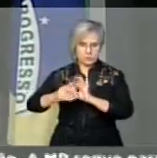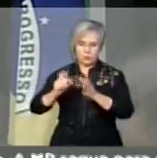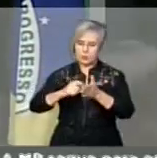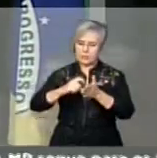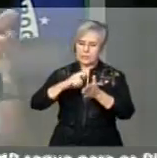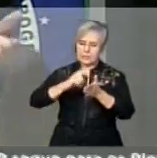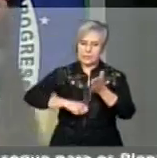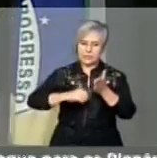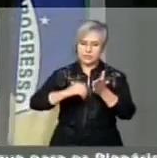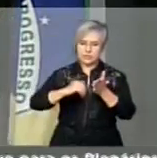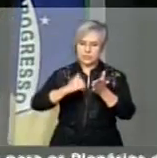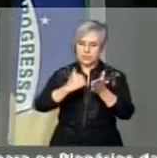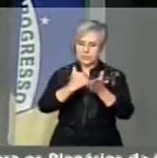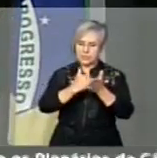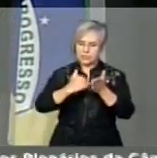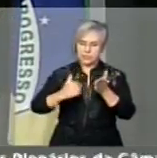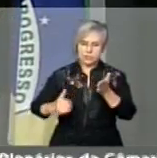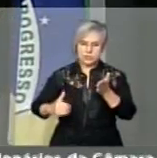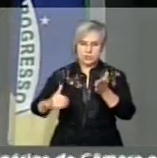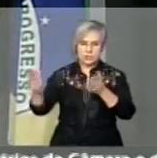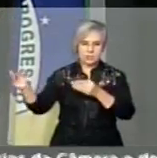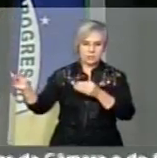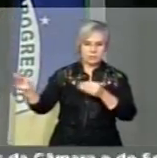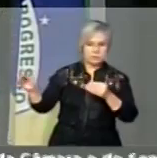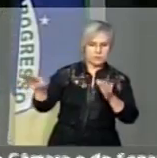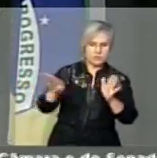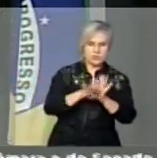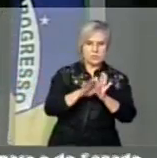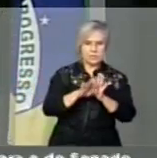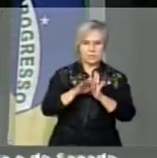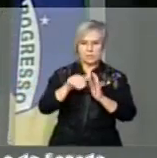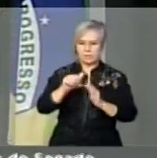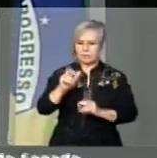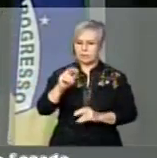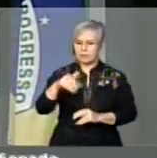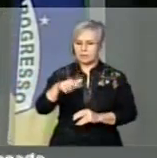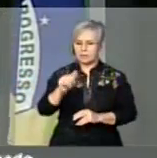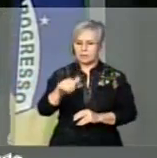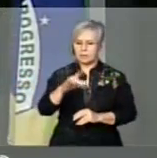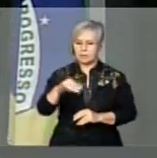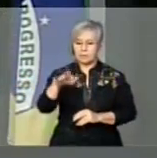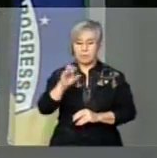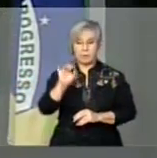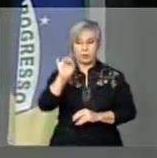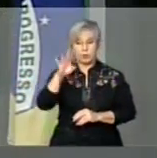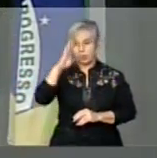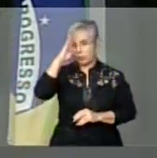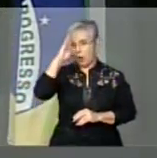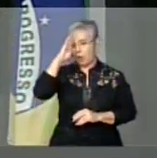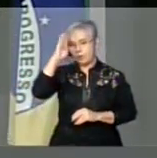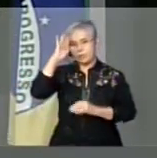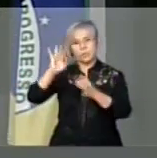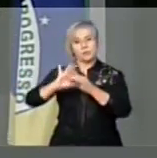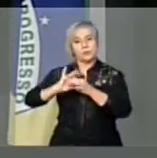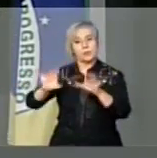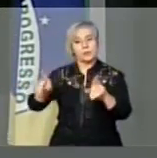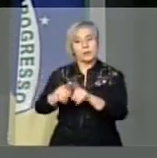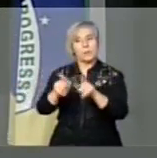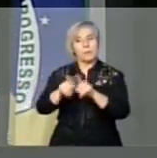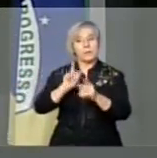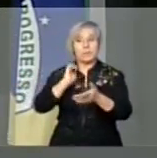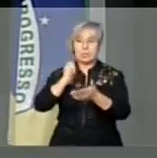de taxa para a vinda dos armamentos, equipamentos, que só o Exército poderia liberar, e também tem uma